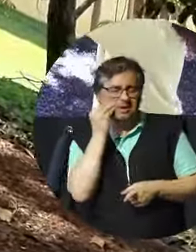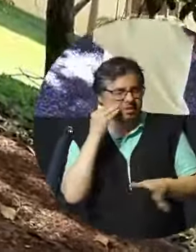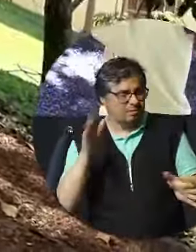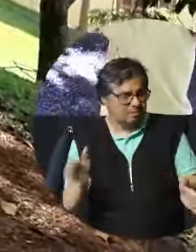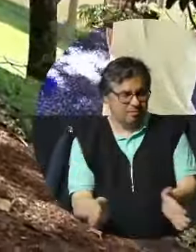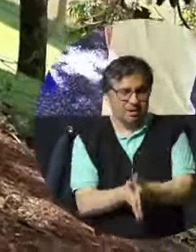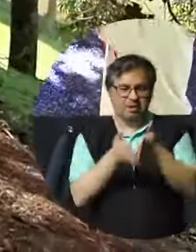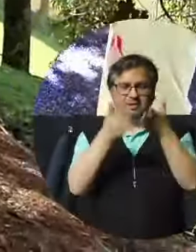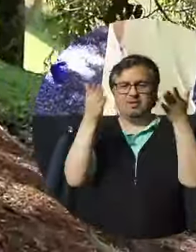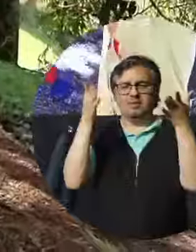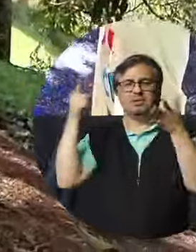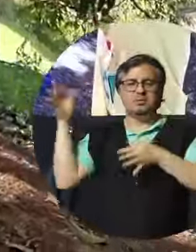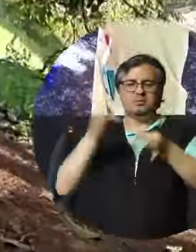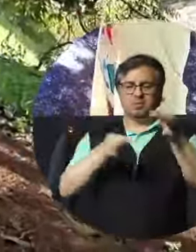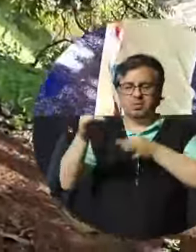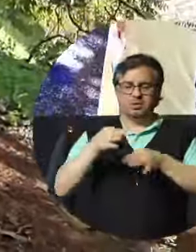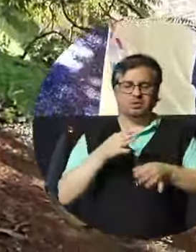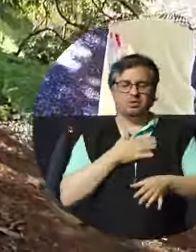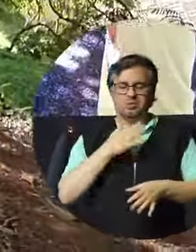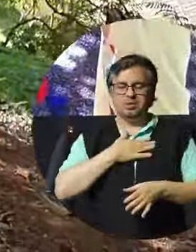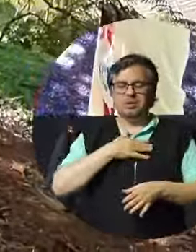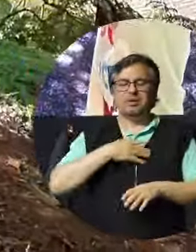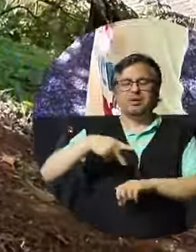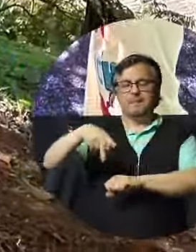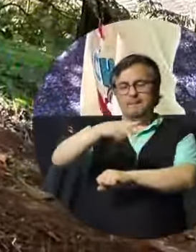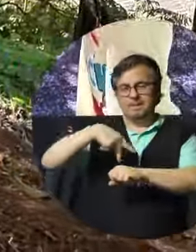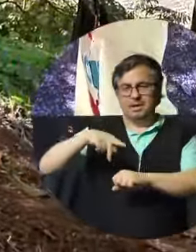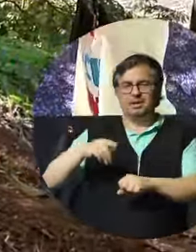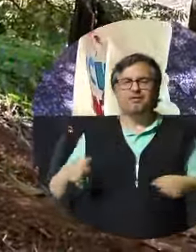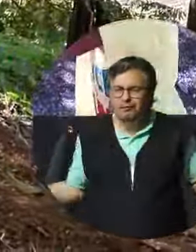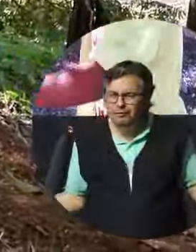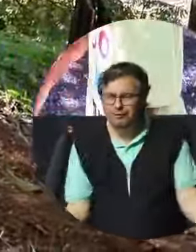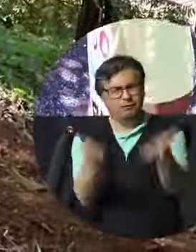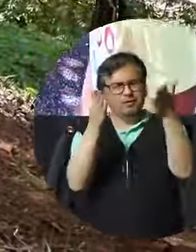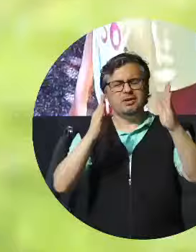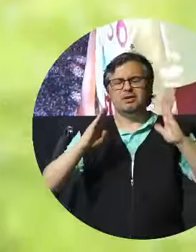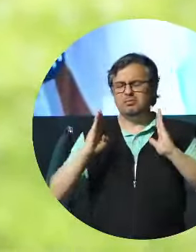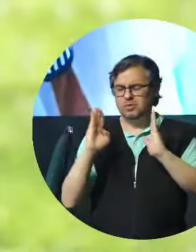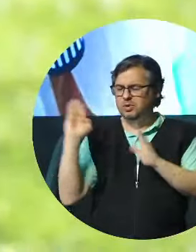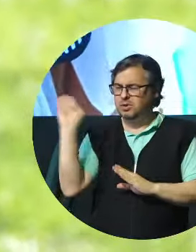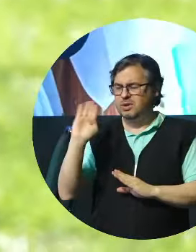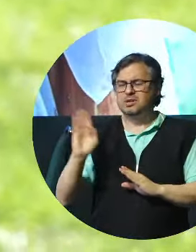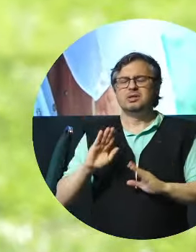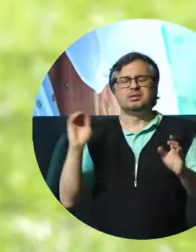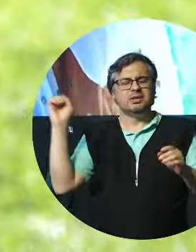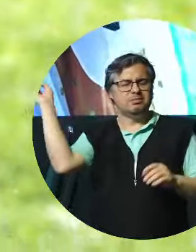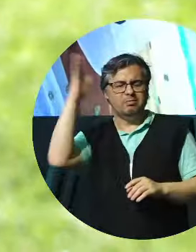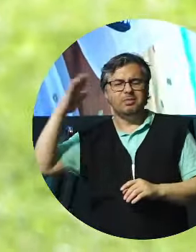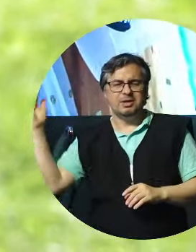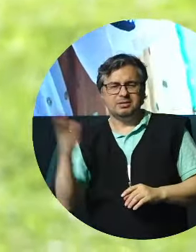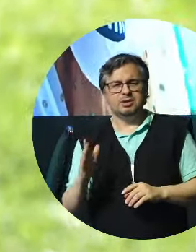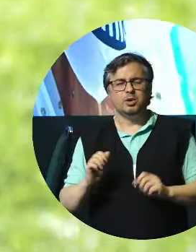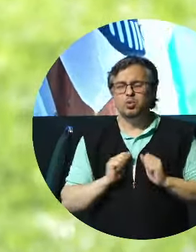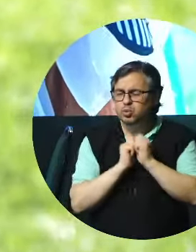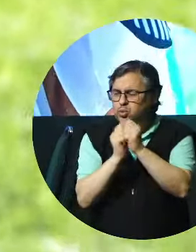Vila Minha Pátria. Vamos juntos, batistas brasileiros. Juntos nós podemos